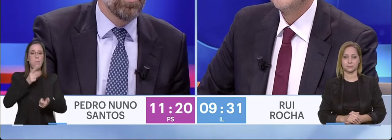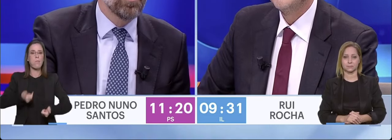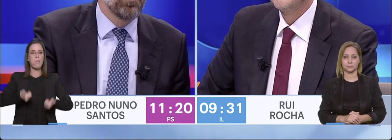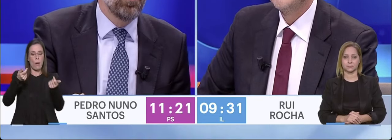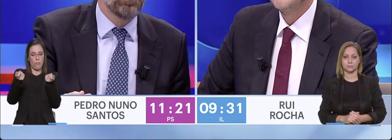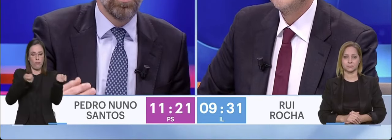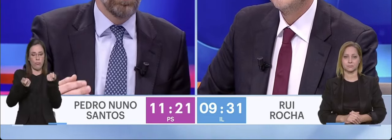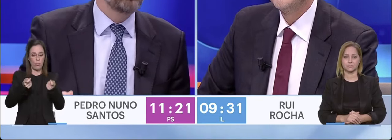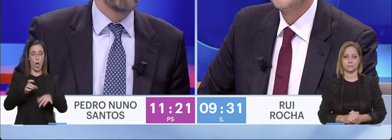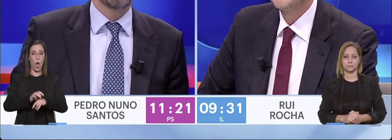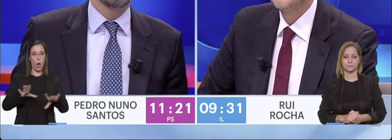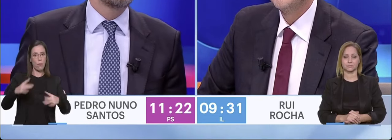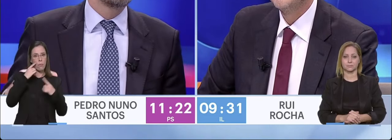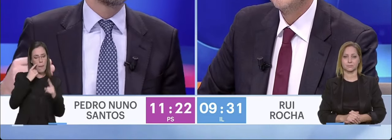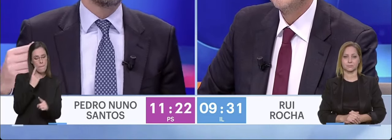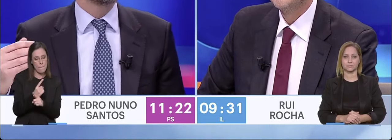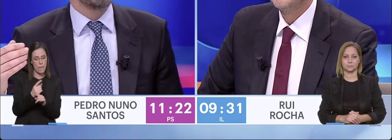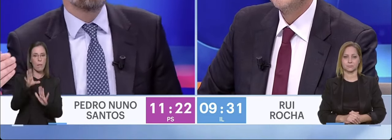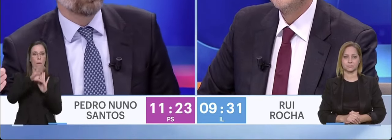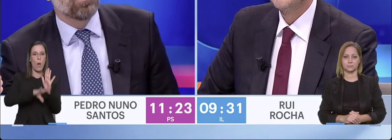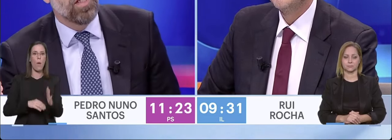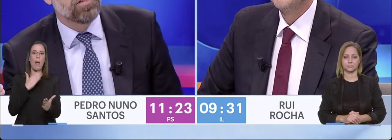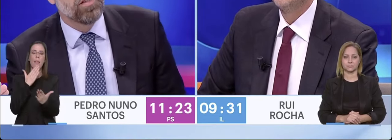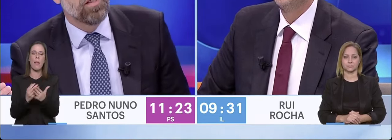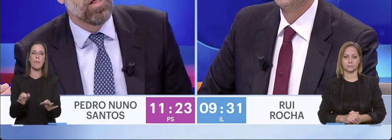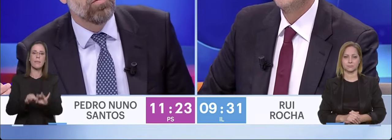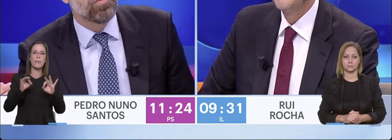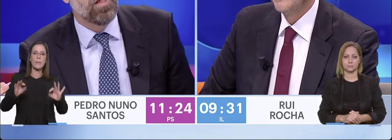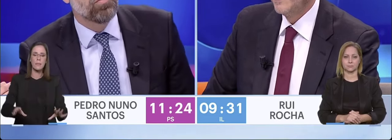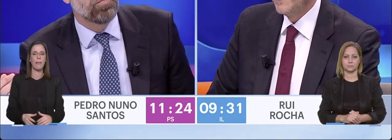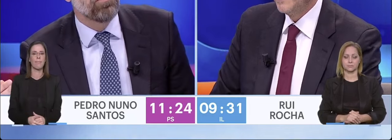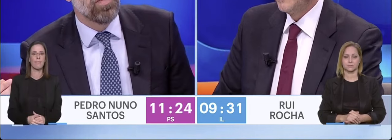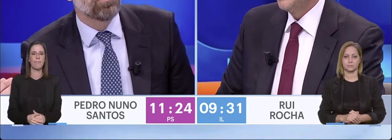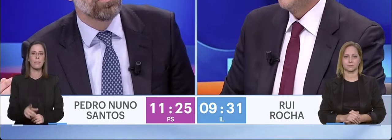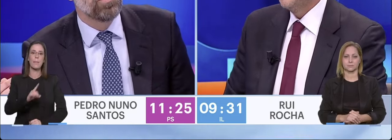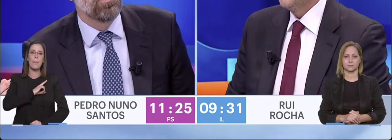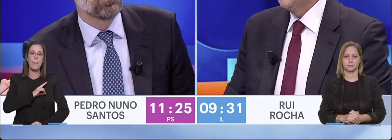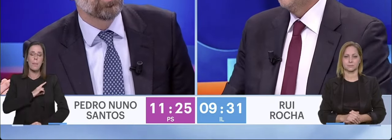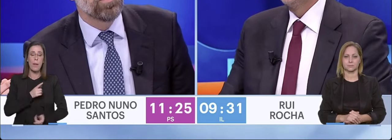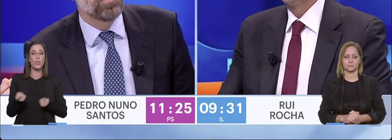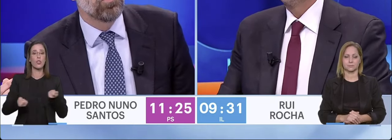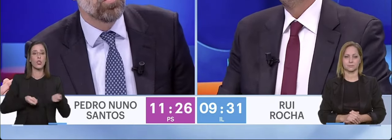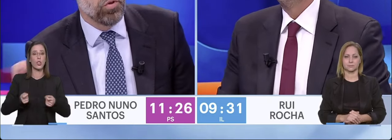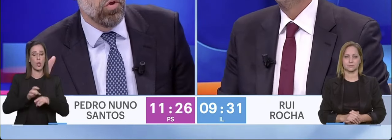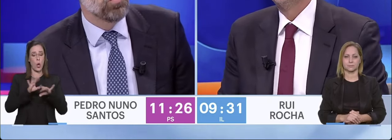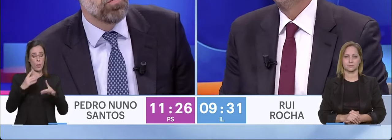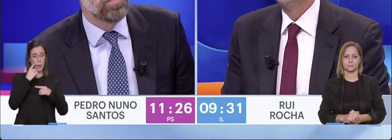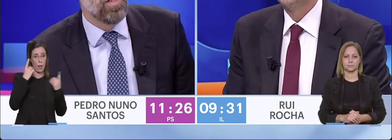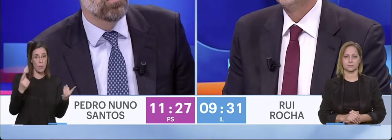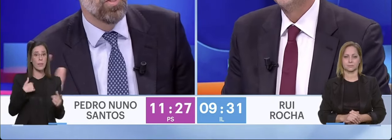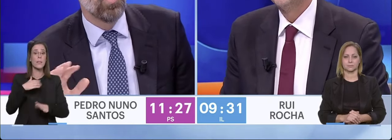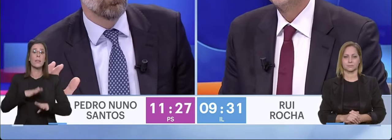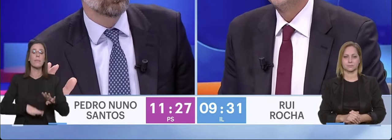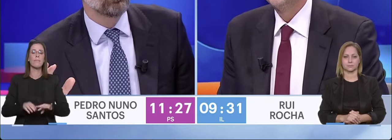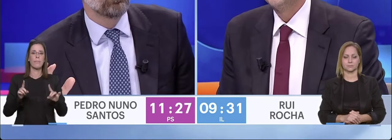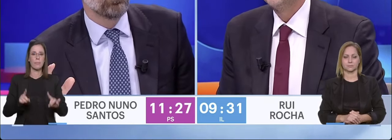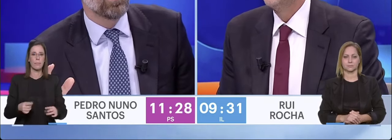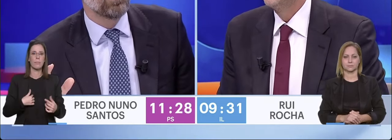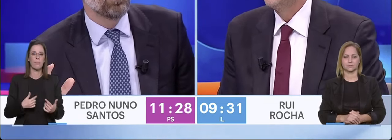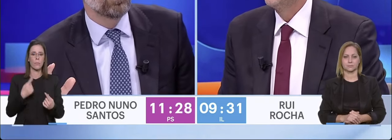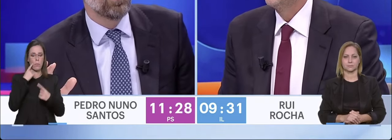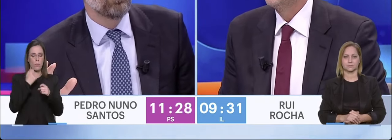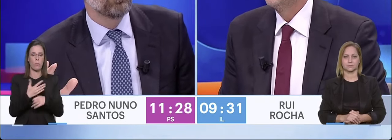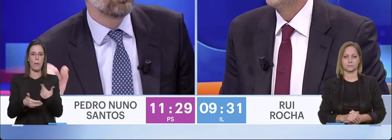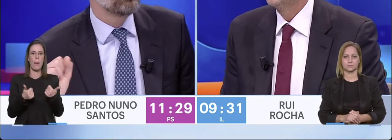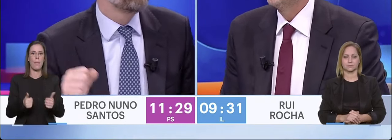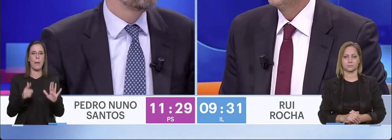dos hospitais públicos as mesmas condições que nós demos às às Aos aos privados que geriram os hospitais públicos se nós os fizermos nós temos o público